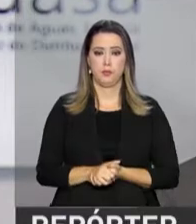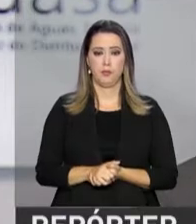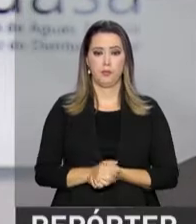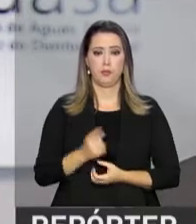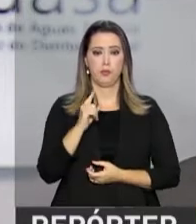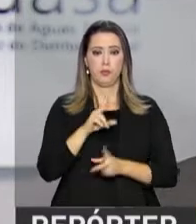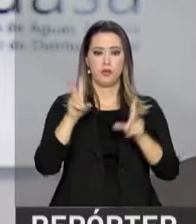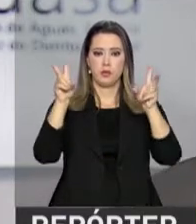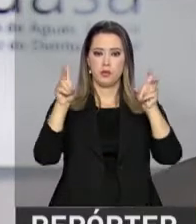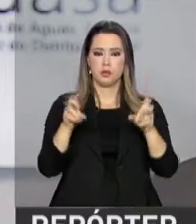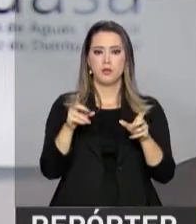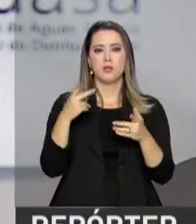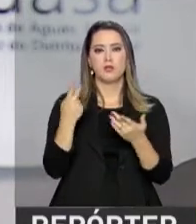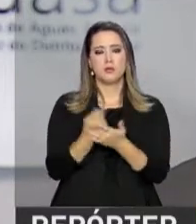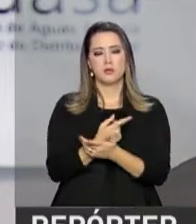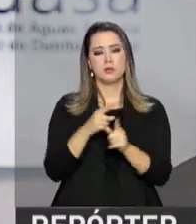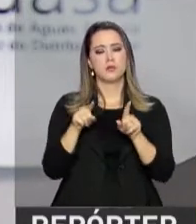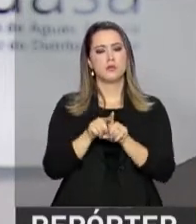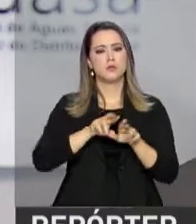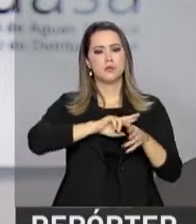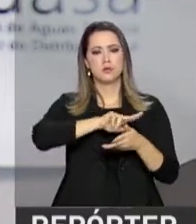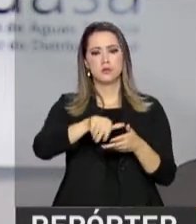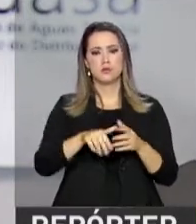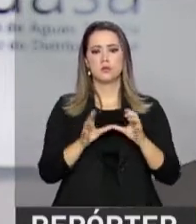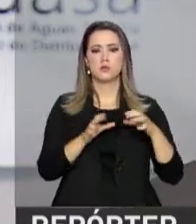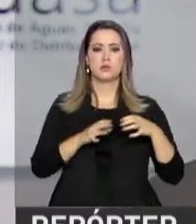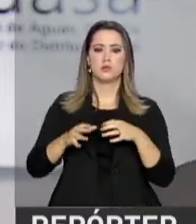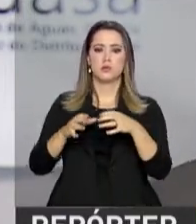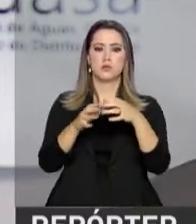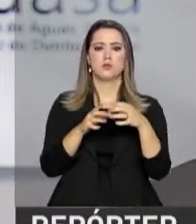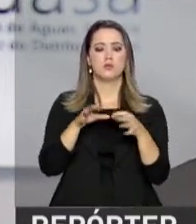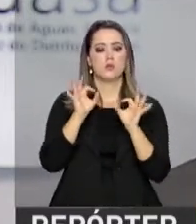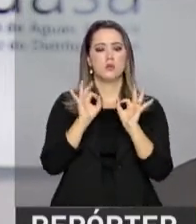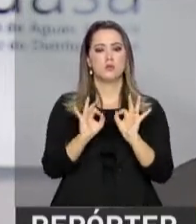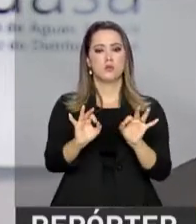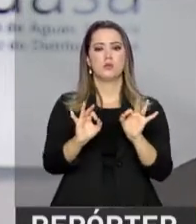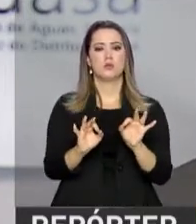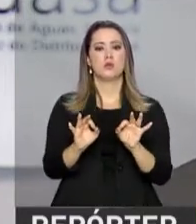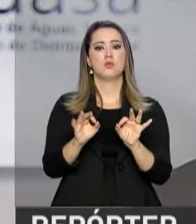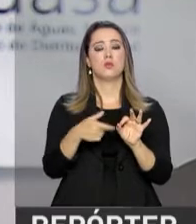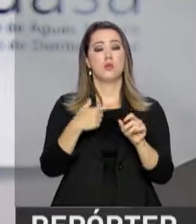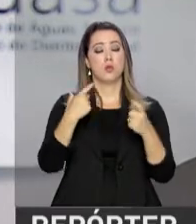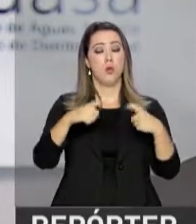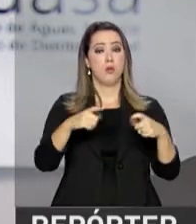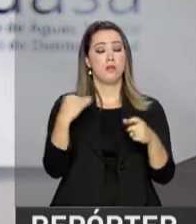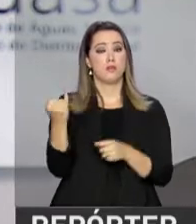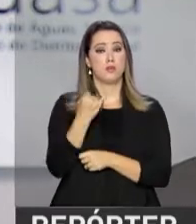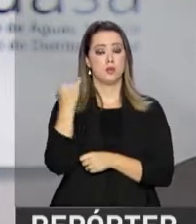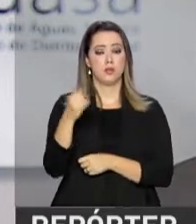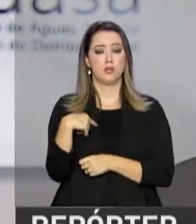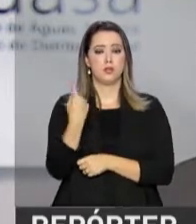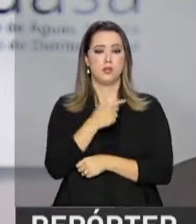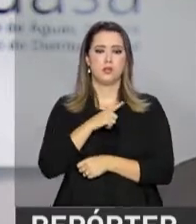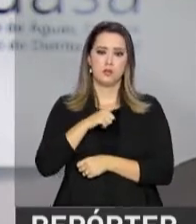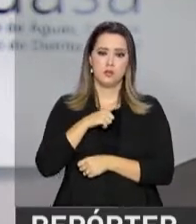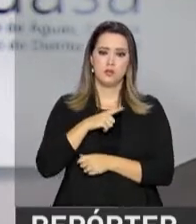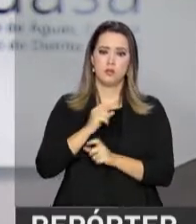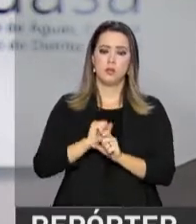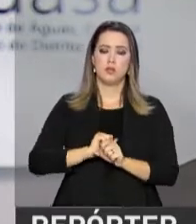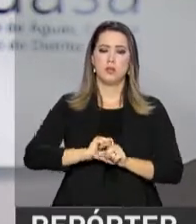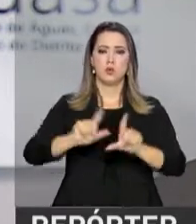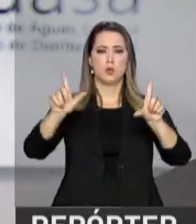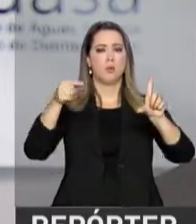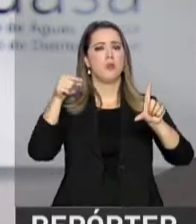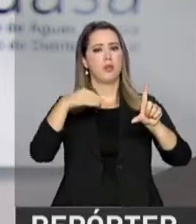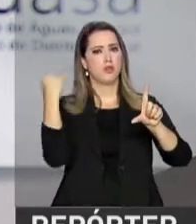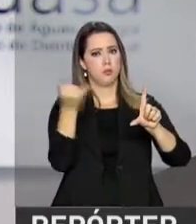temática sendo abordado em várias sessões no fórum notadamente os painéis de alto nível nós teremos um painel de alto nível que